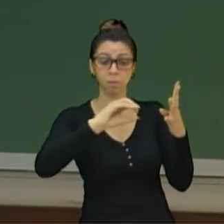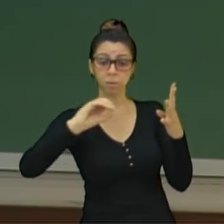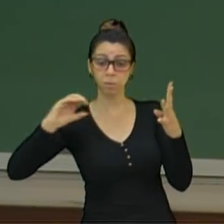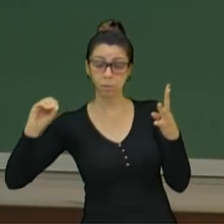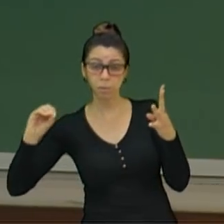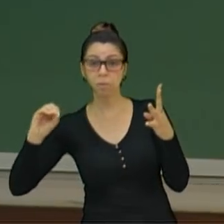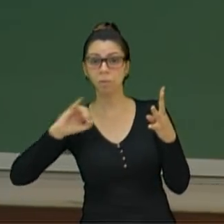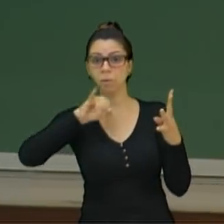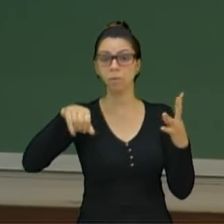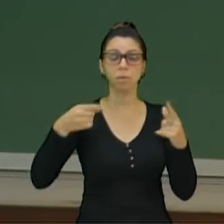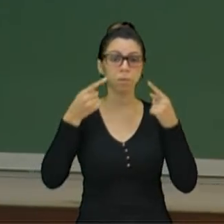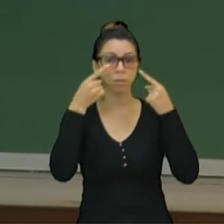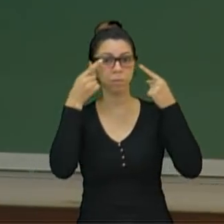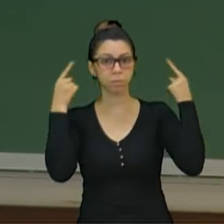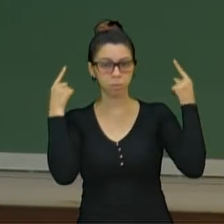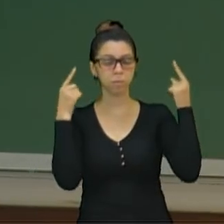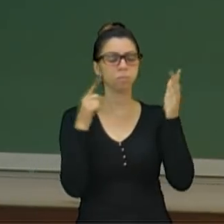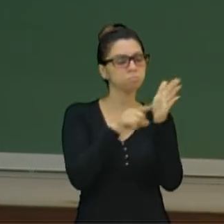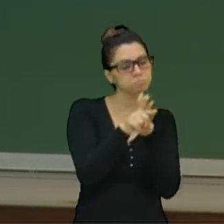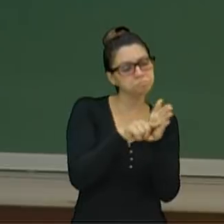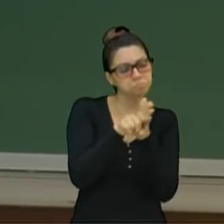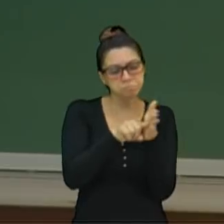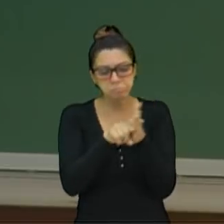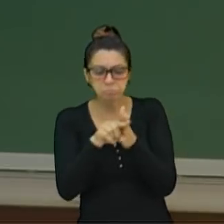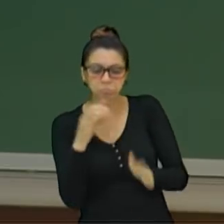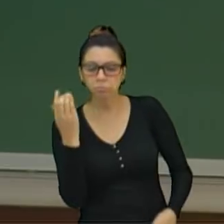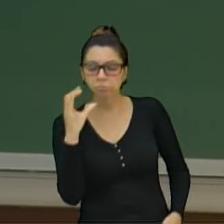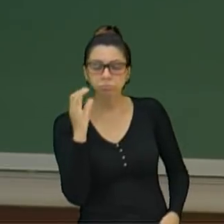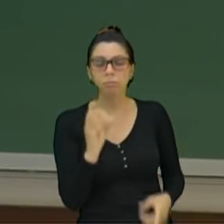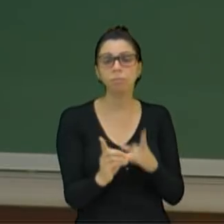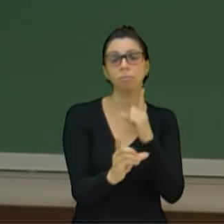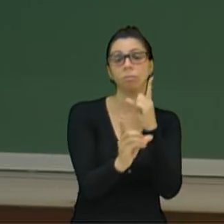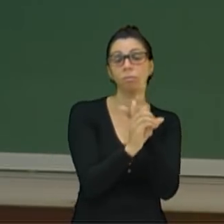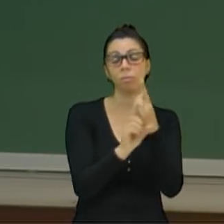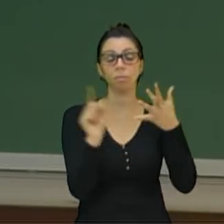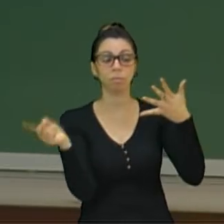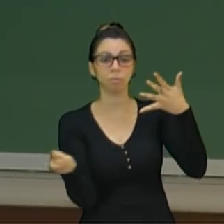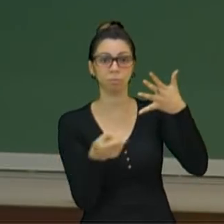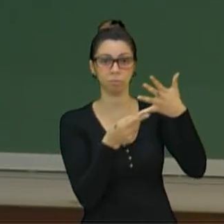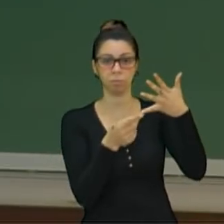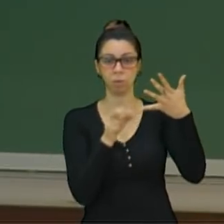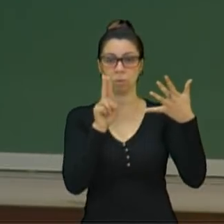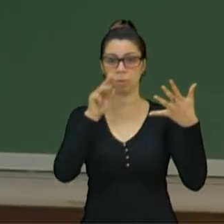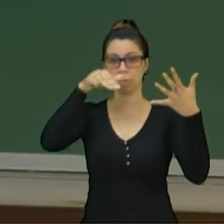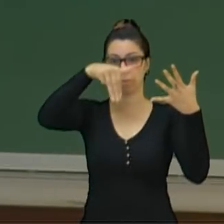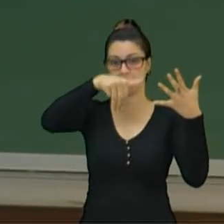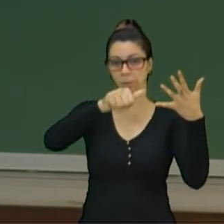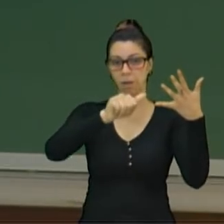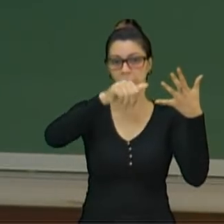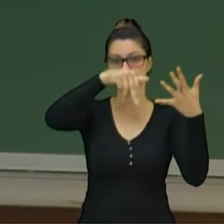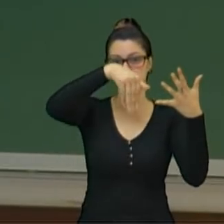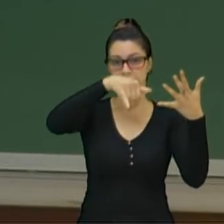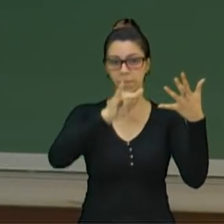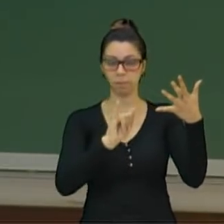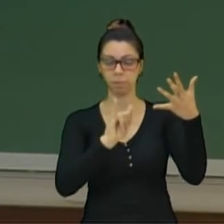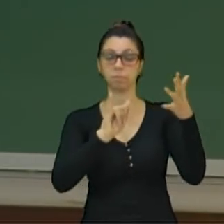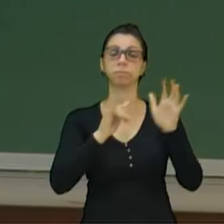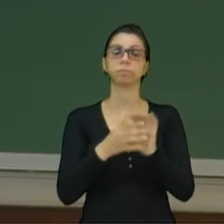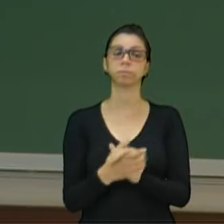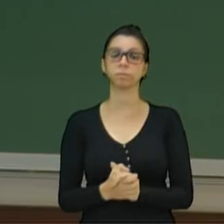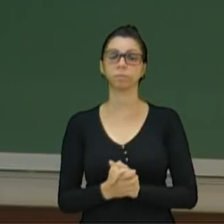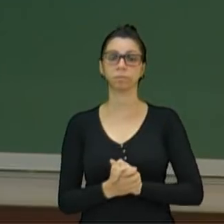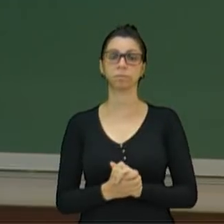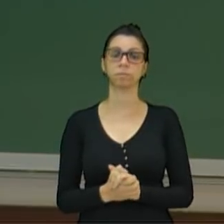um japonês, ele nos seus estudos, descobriu esse 5º sabor, o umami. E eu trago nessa tela para